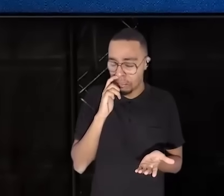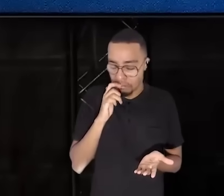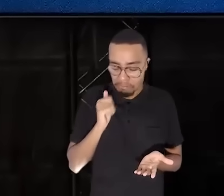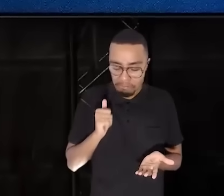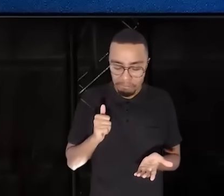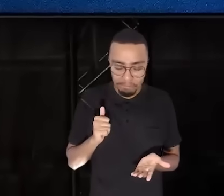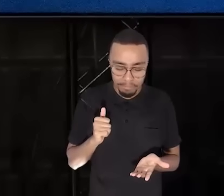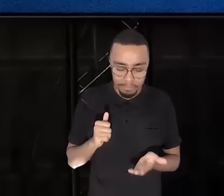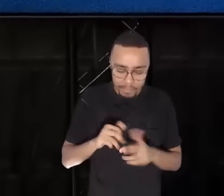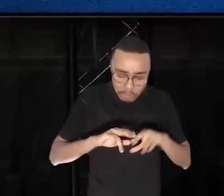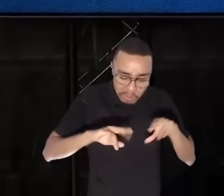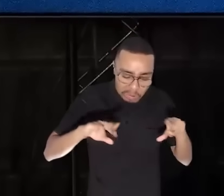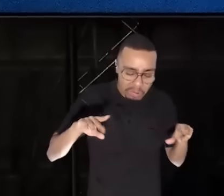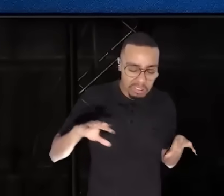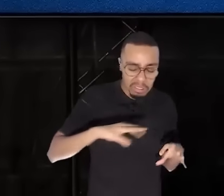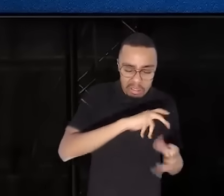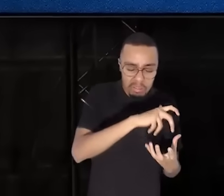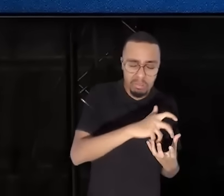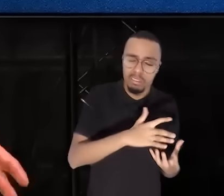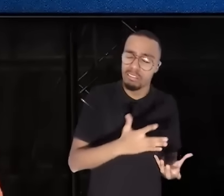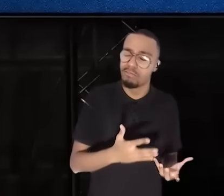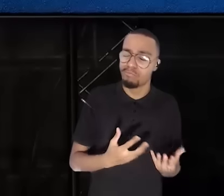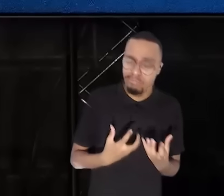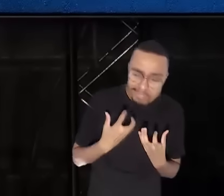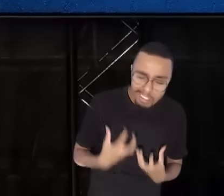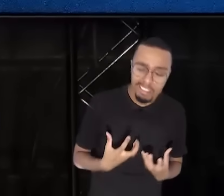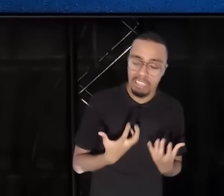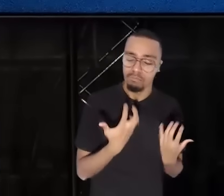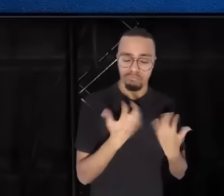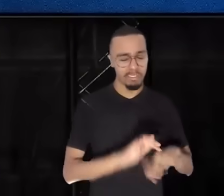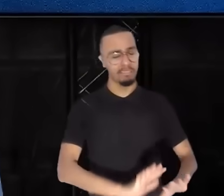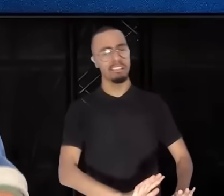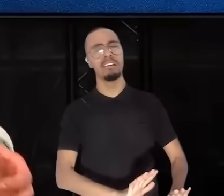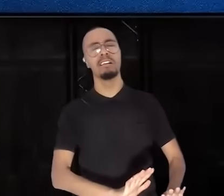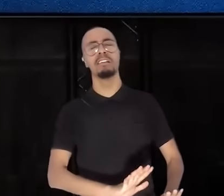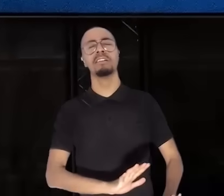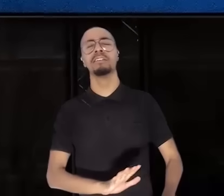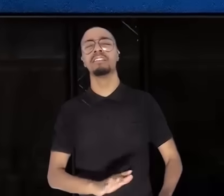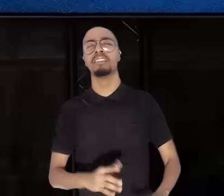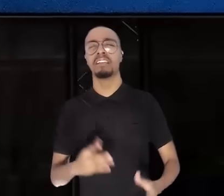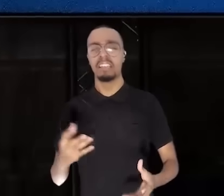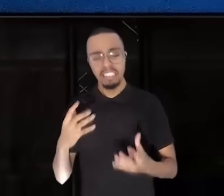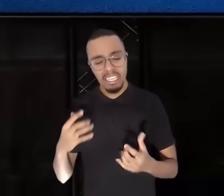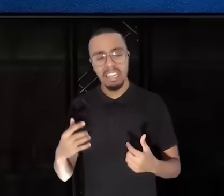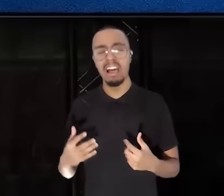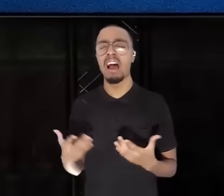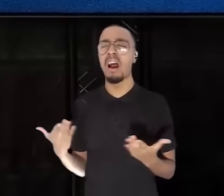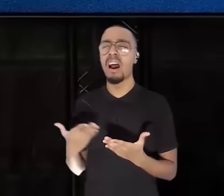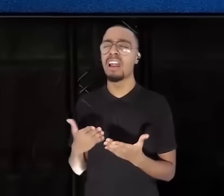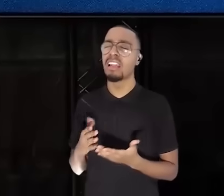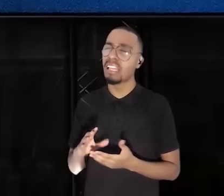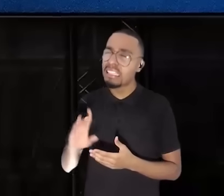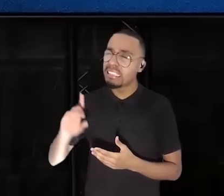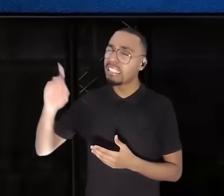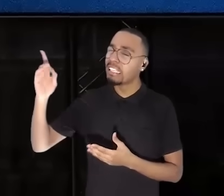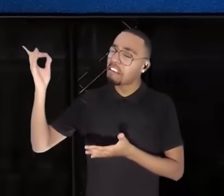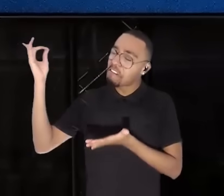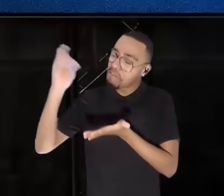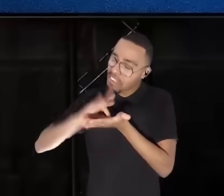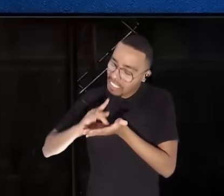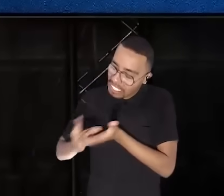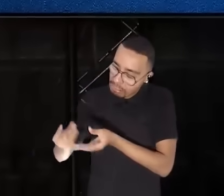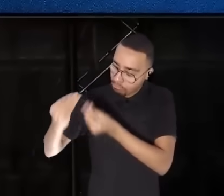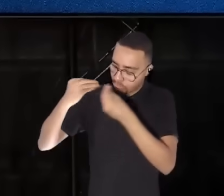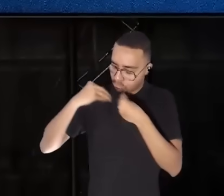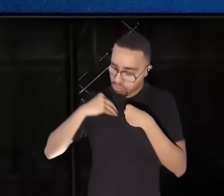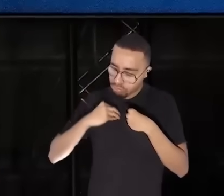sustentam. Queremos de fato acordar nesta segunda-feira carregando verdades do teu reino na nossa alma. Verdades